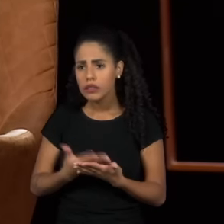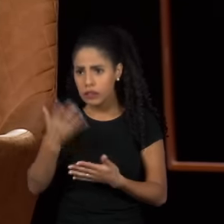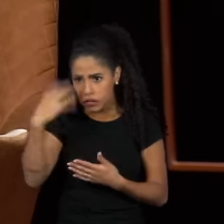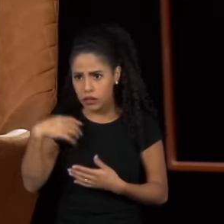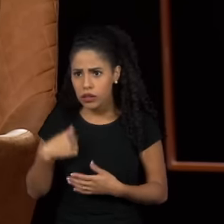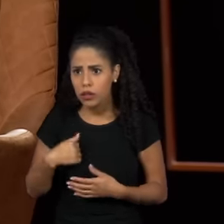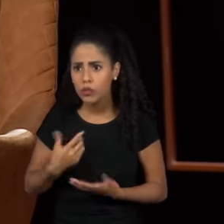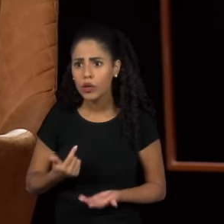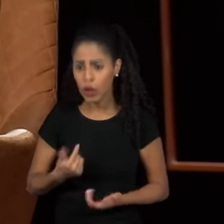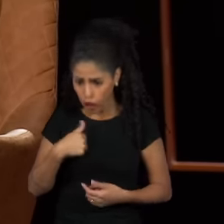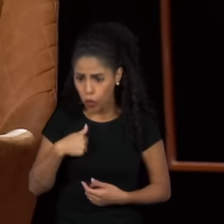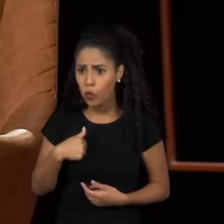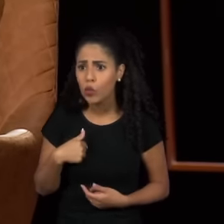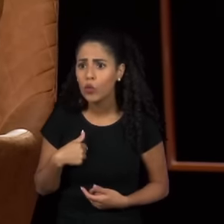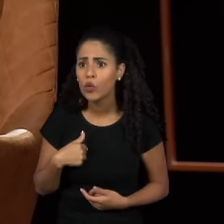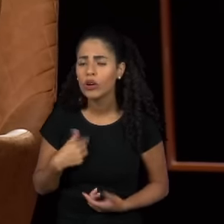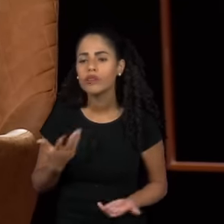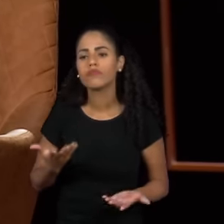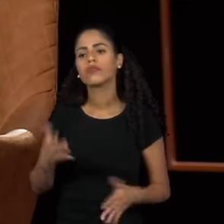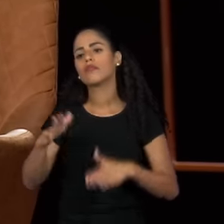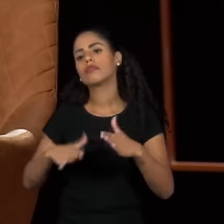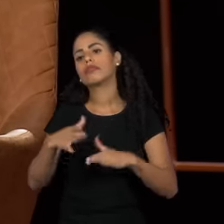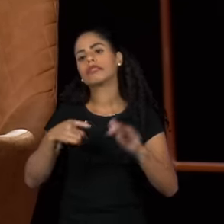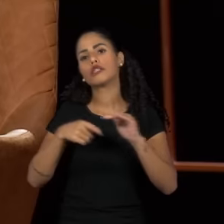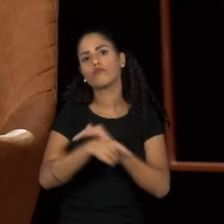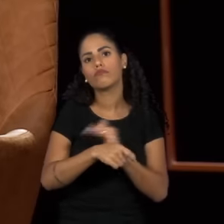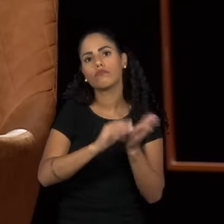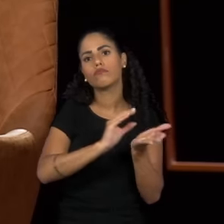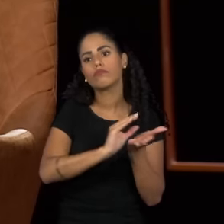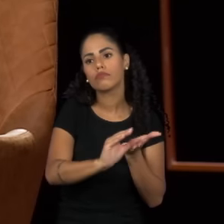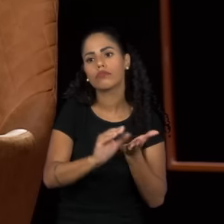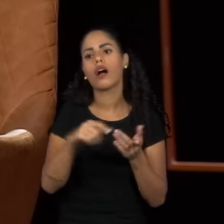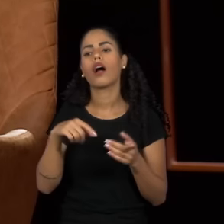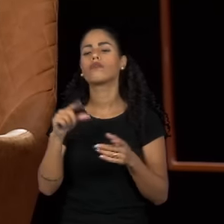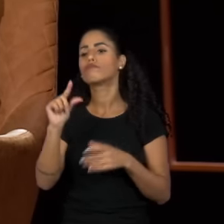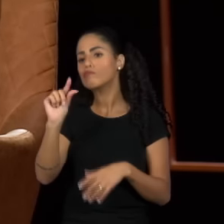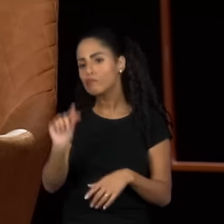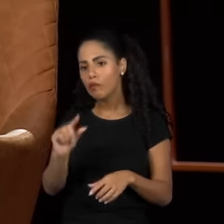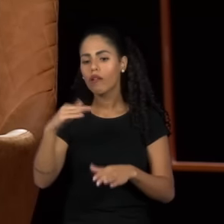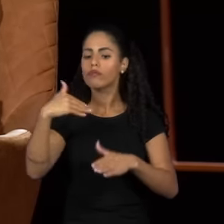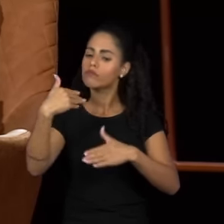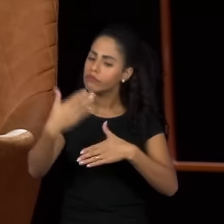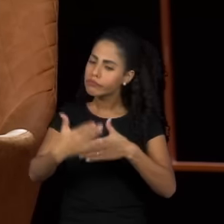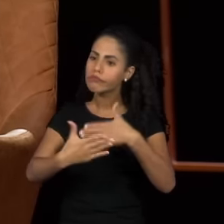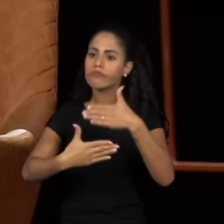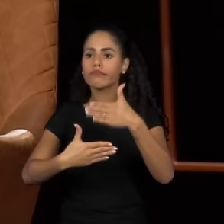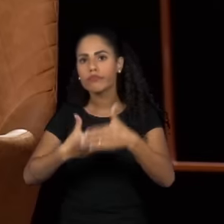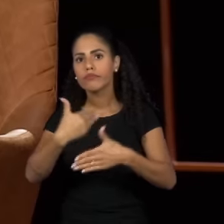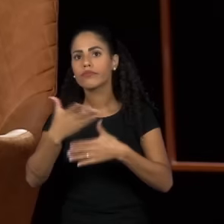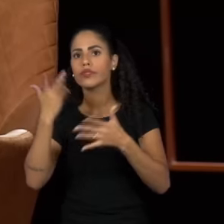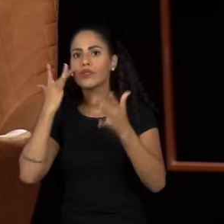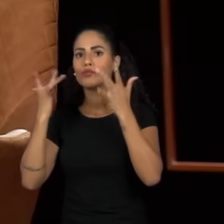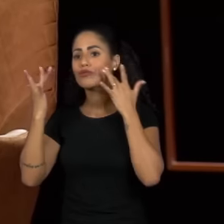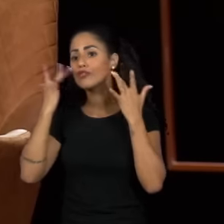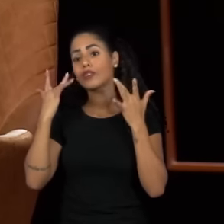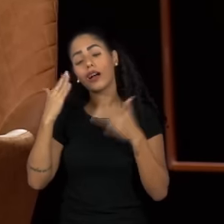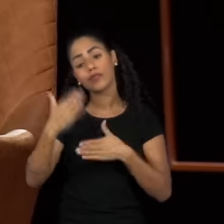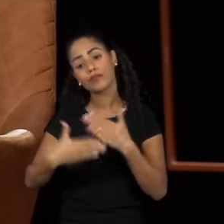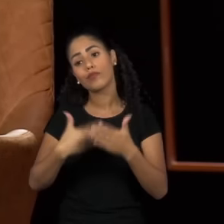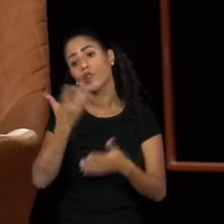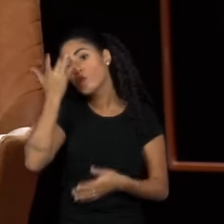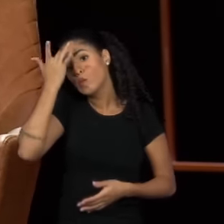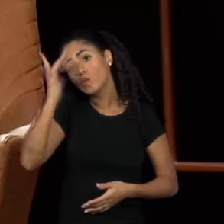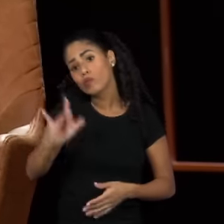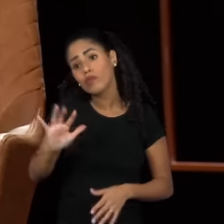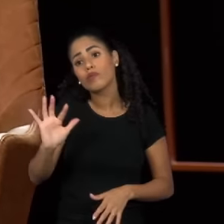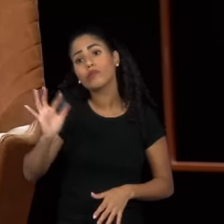acabou que, por patrocínio, por falta de recurso, a gente ficou para um depois. E o depois no teatro, a gente nunca sabe se vai acontecer ou não, né? No